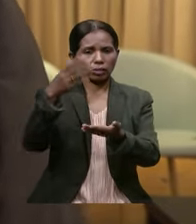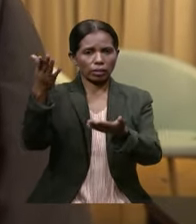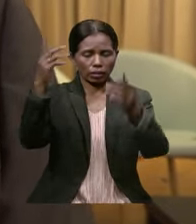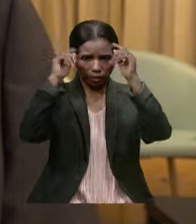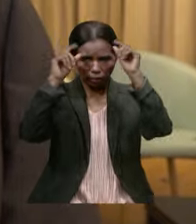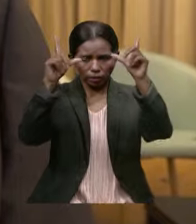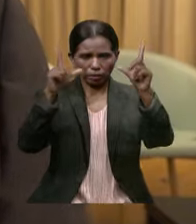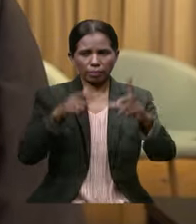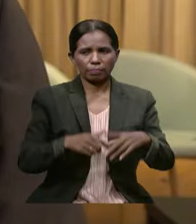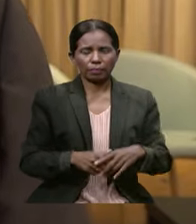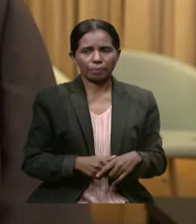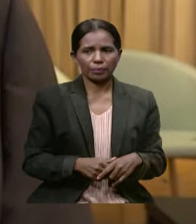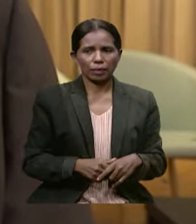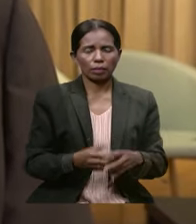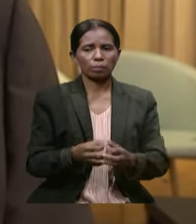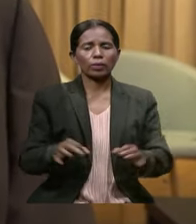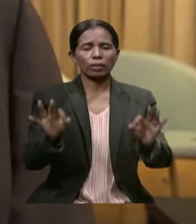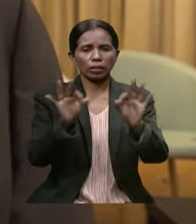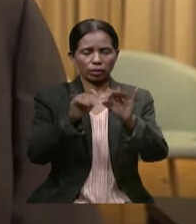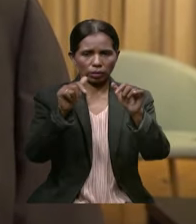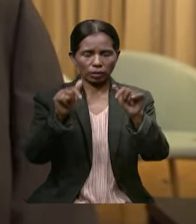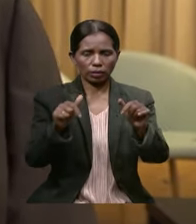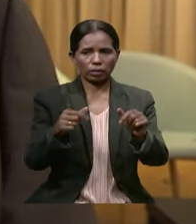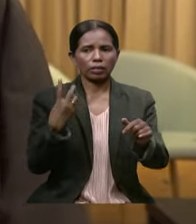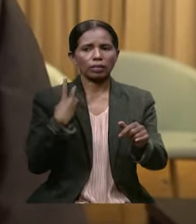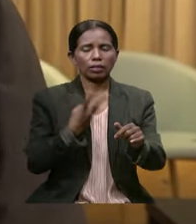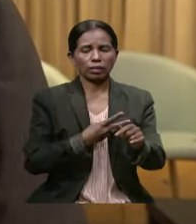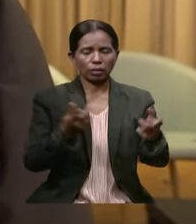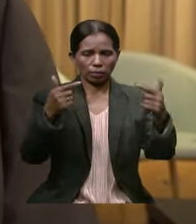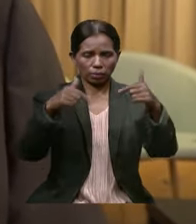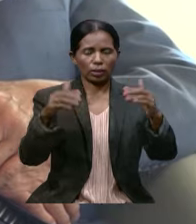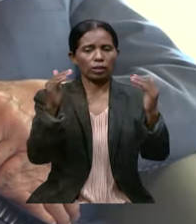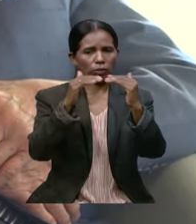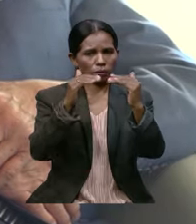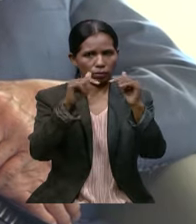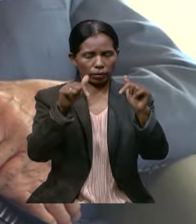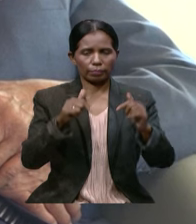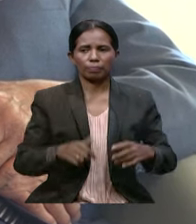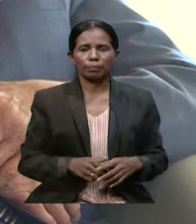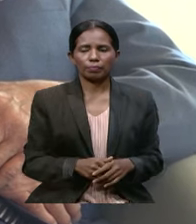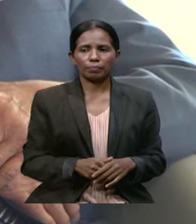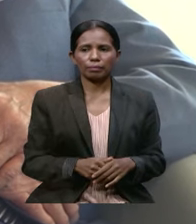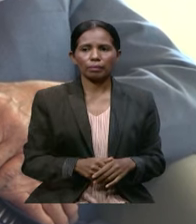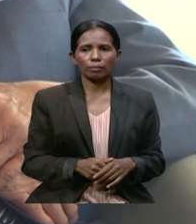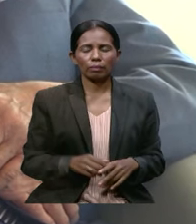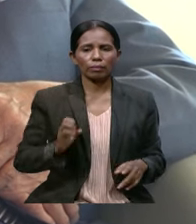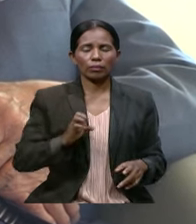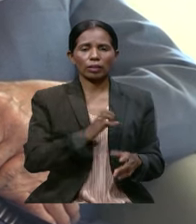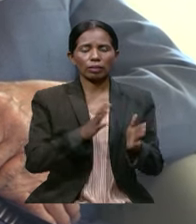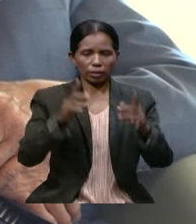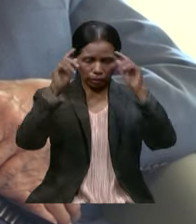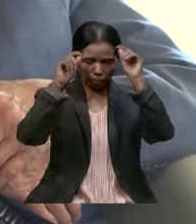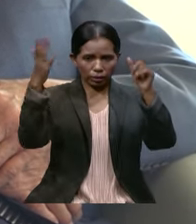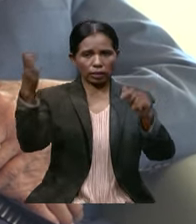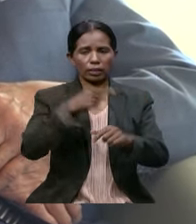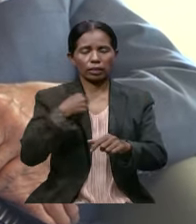Timor-Leste. Mas principal de uma que nem a pontos e a encontro. Nunemos embaixador Timor-Leste e China